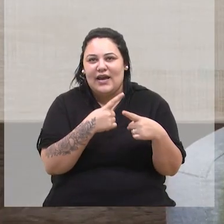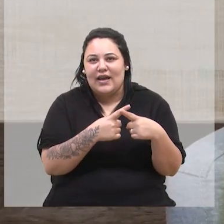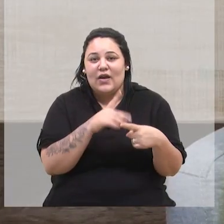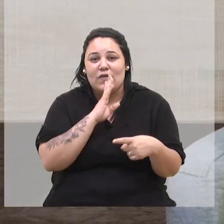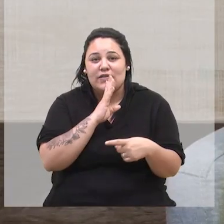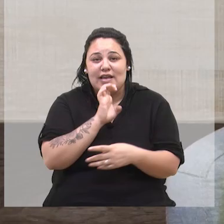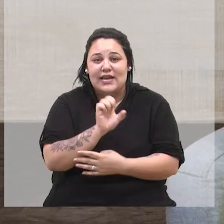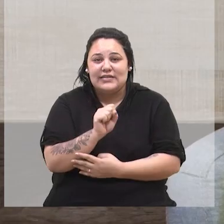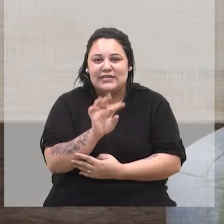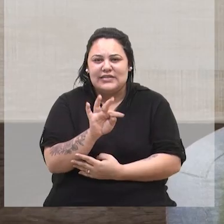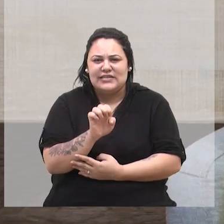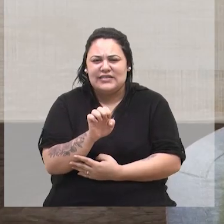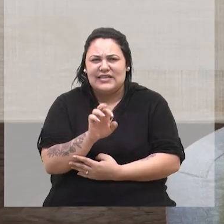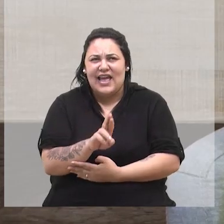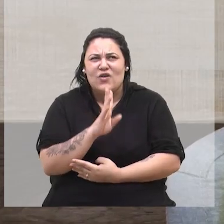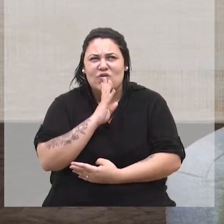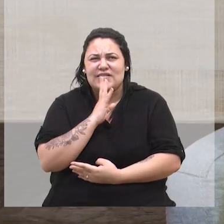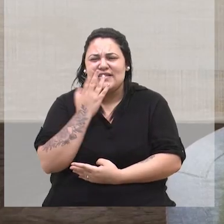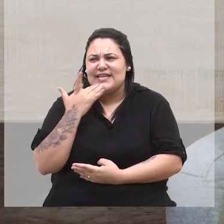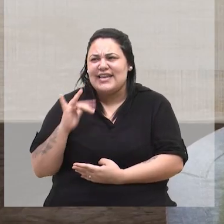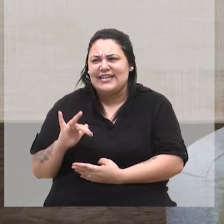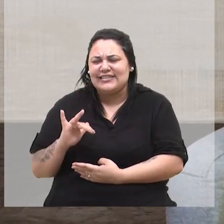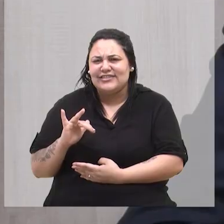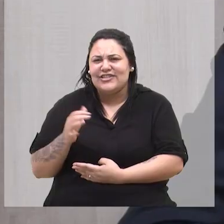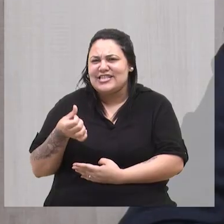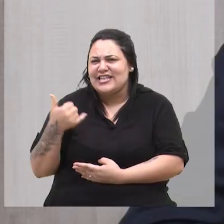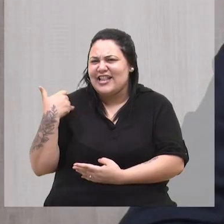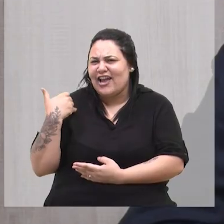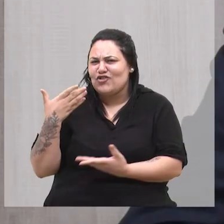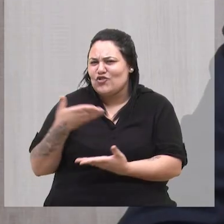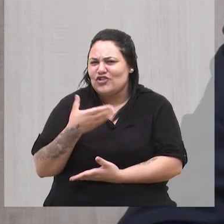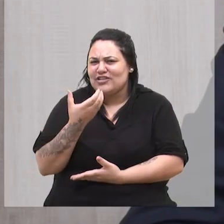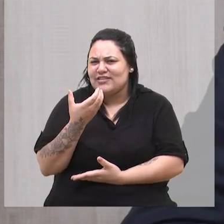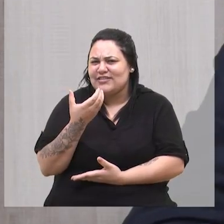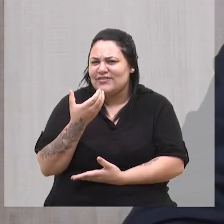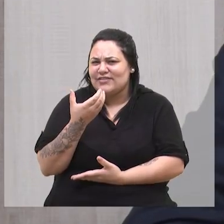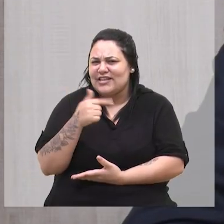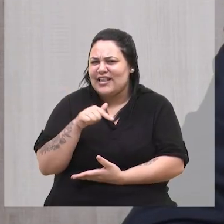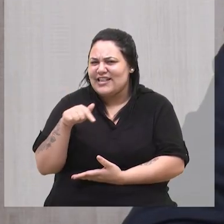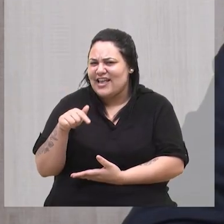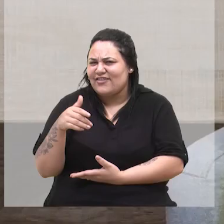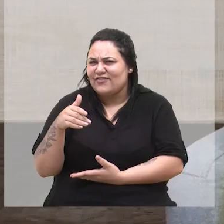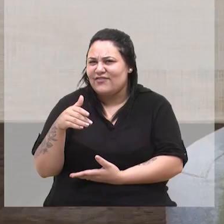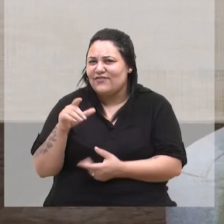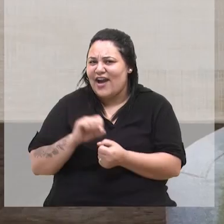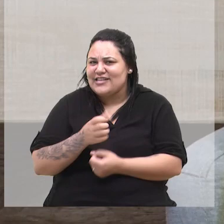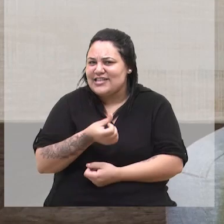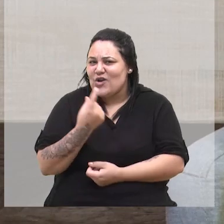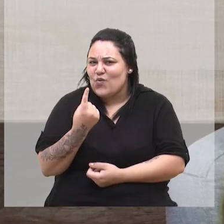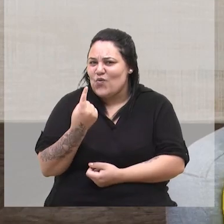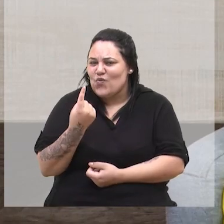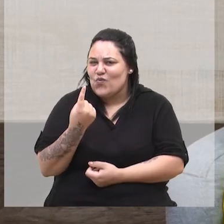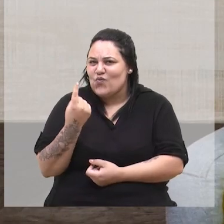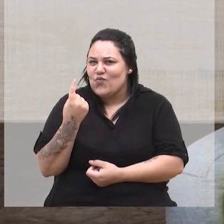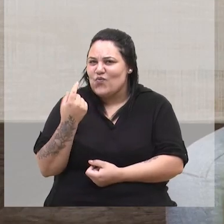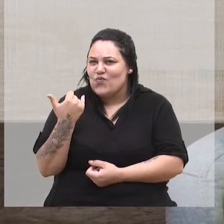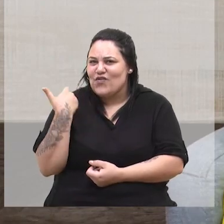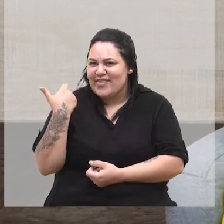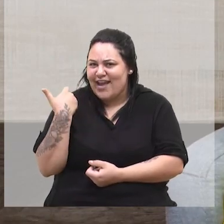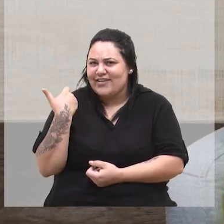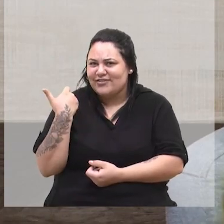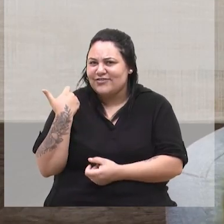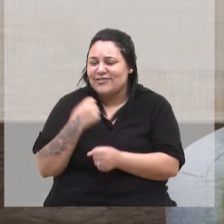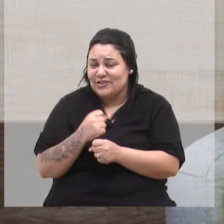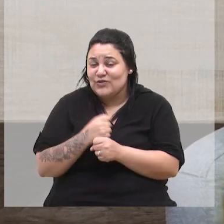eu tinha 6 anos de idade, hoje tenho 77. Olha então só. Faz 71 anos que ela que me autorizou a entrar